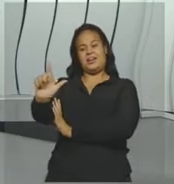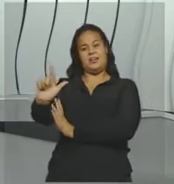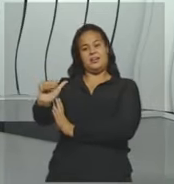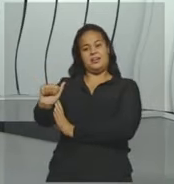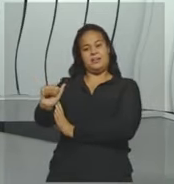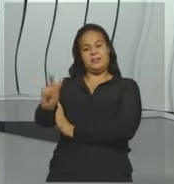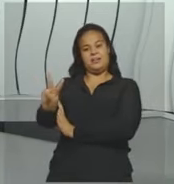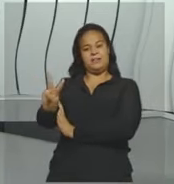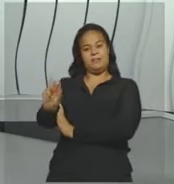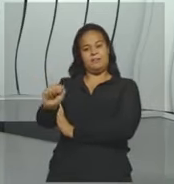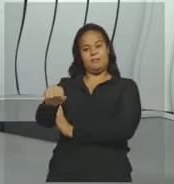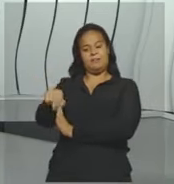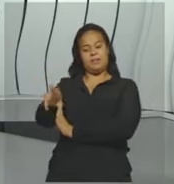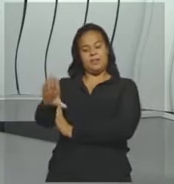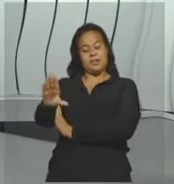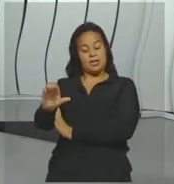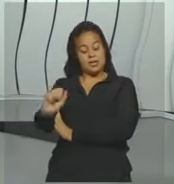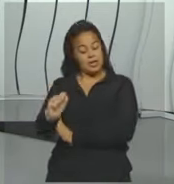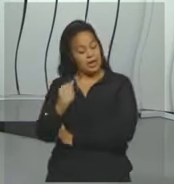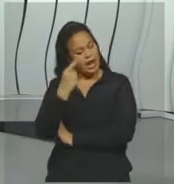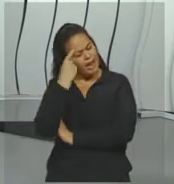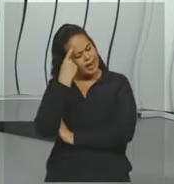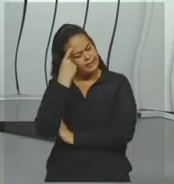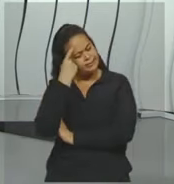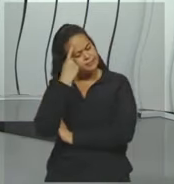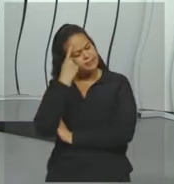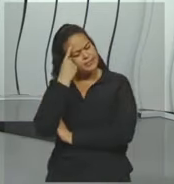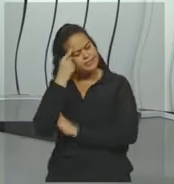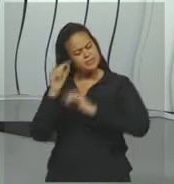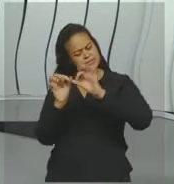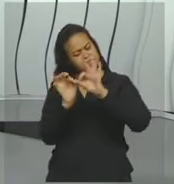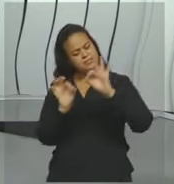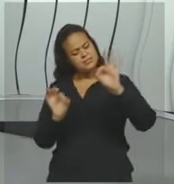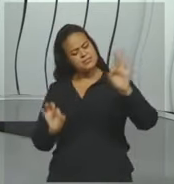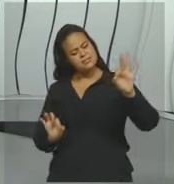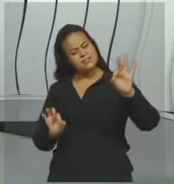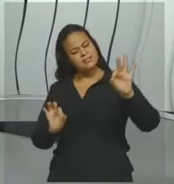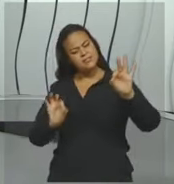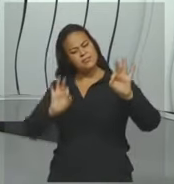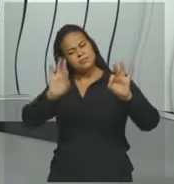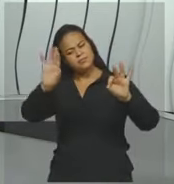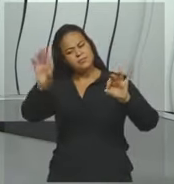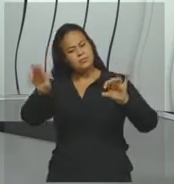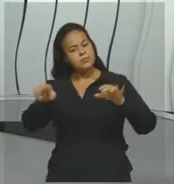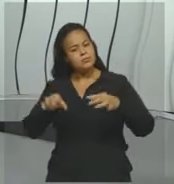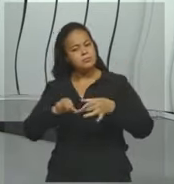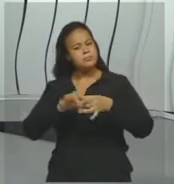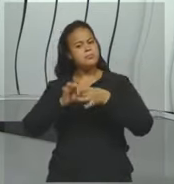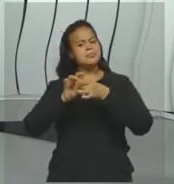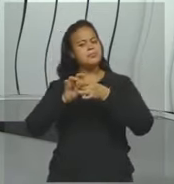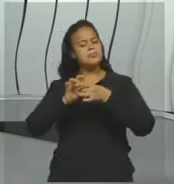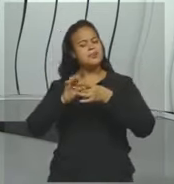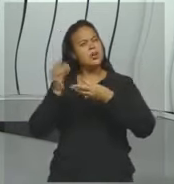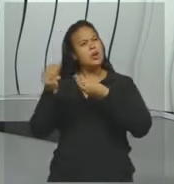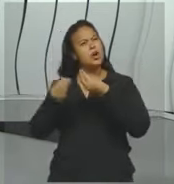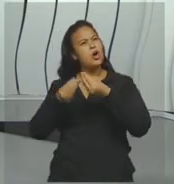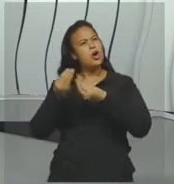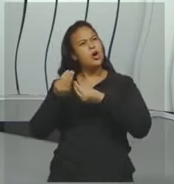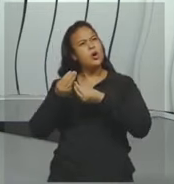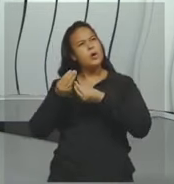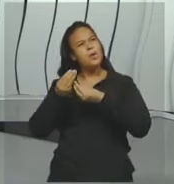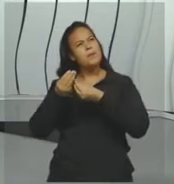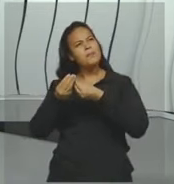pensa em plano inclinado, e aí você já começa a entender como que podem ter sido construídas, né,